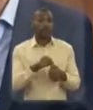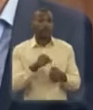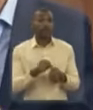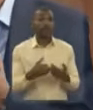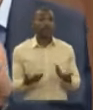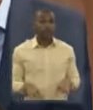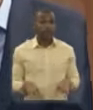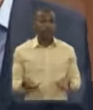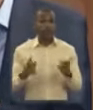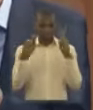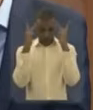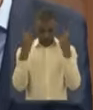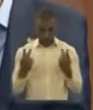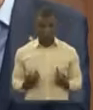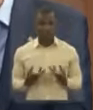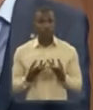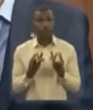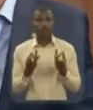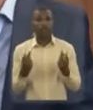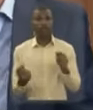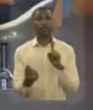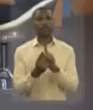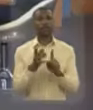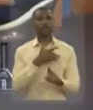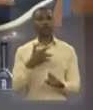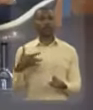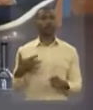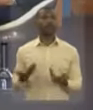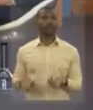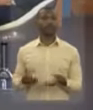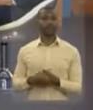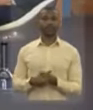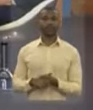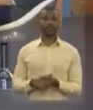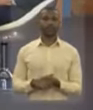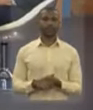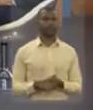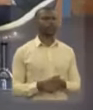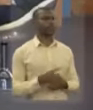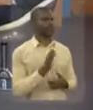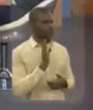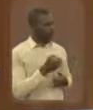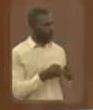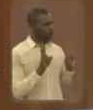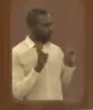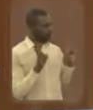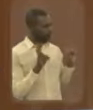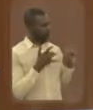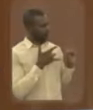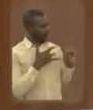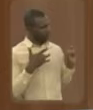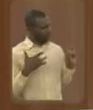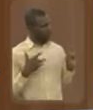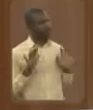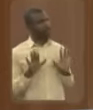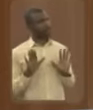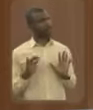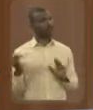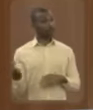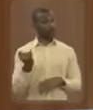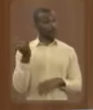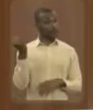gana para humanizar o atendimento da Saúde na cidade já falo sobre a saúde mas é